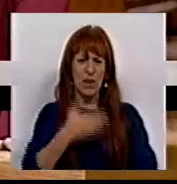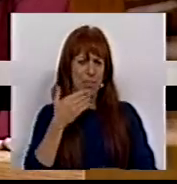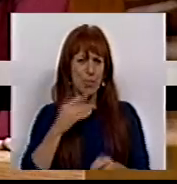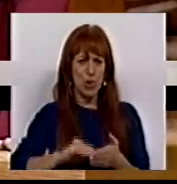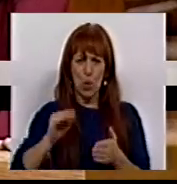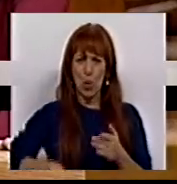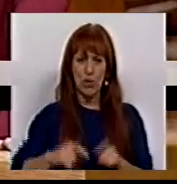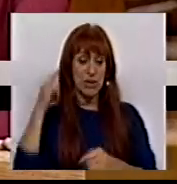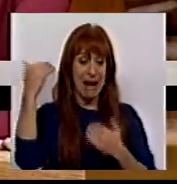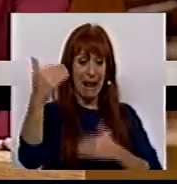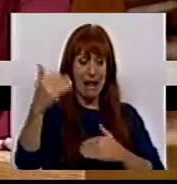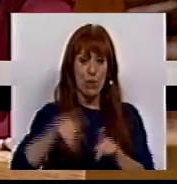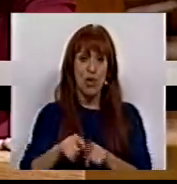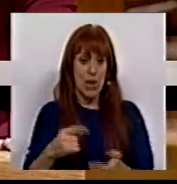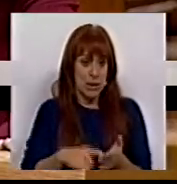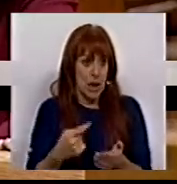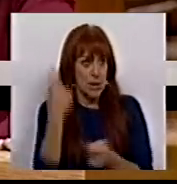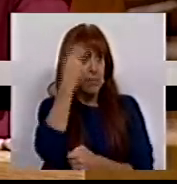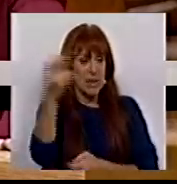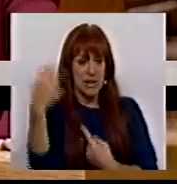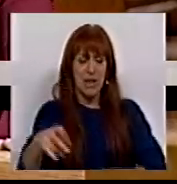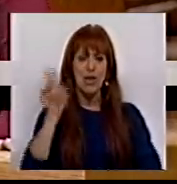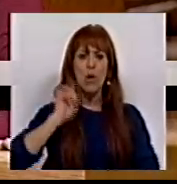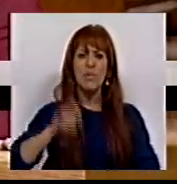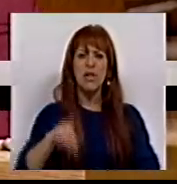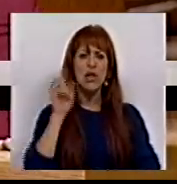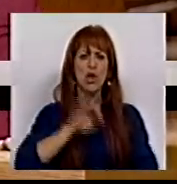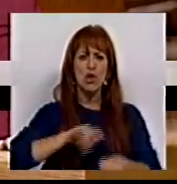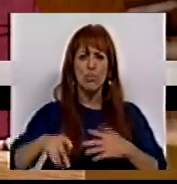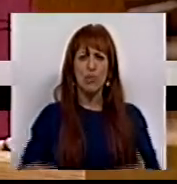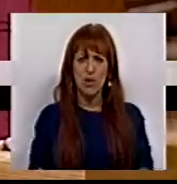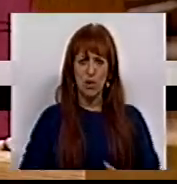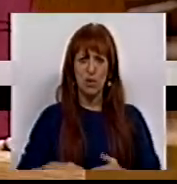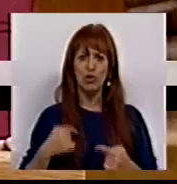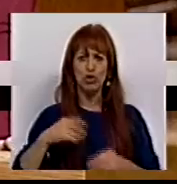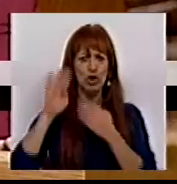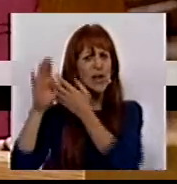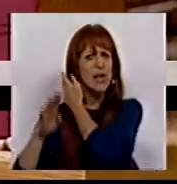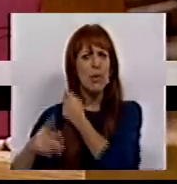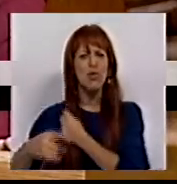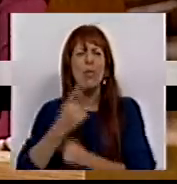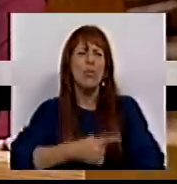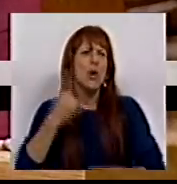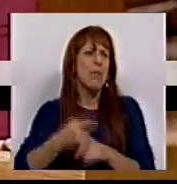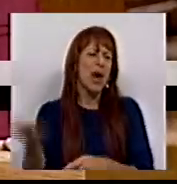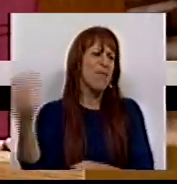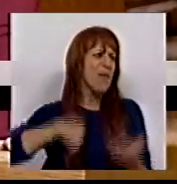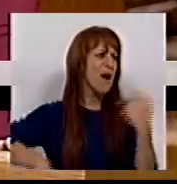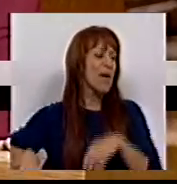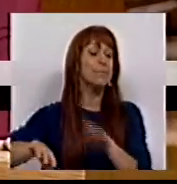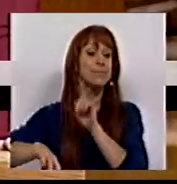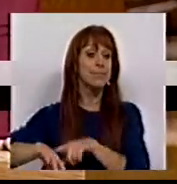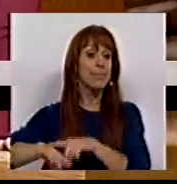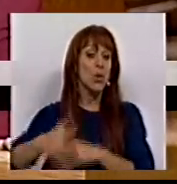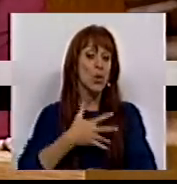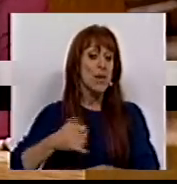à contratação a prazo para necessidades permanentes. Senhora Presidente, senhores deputados, já sabemos os argumentos que virão do lado